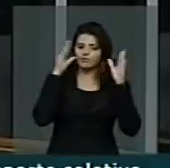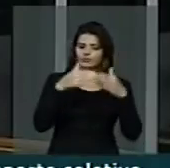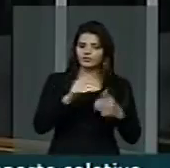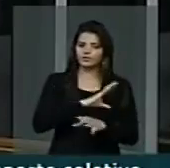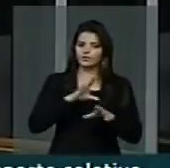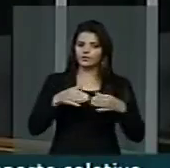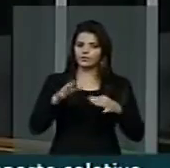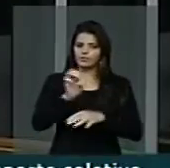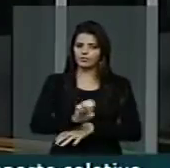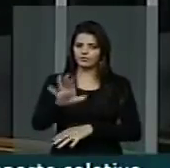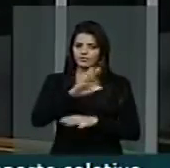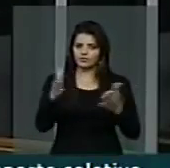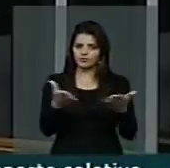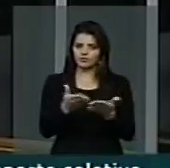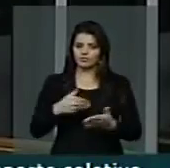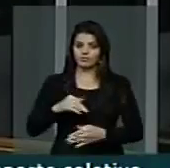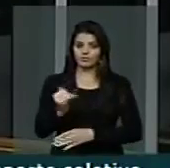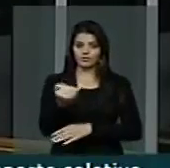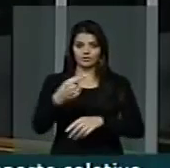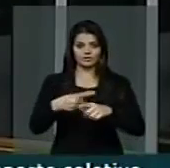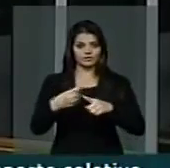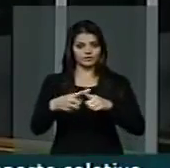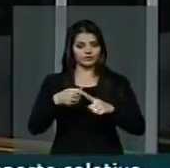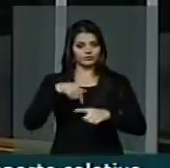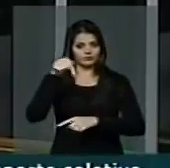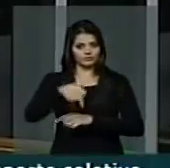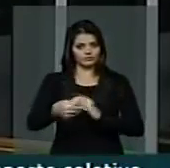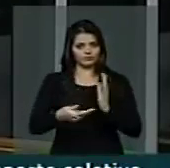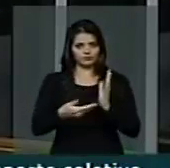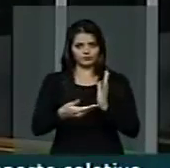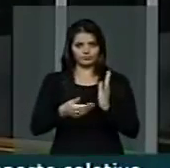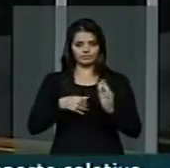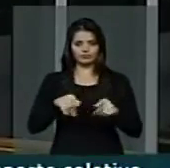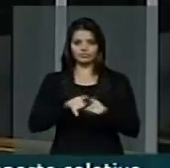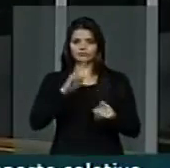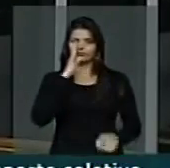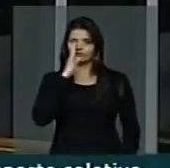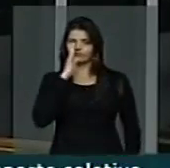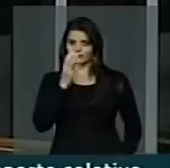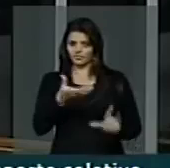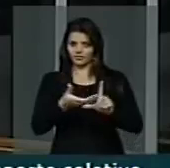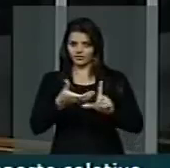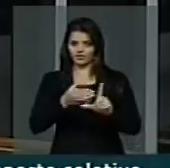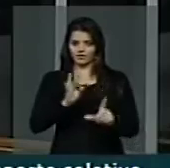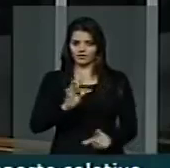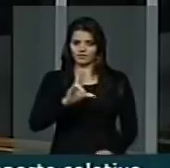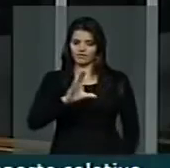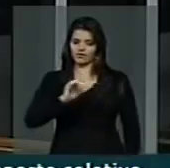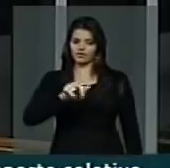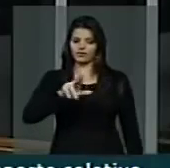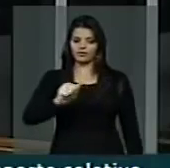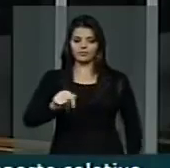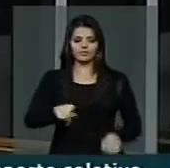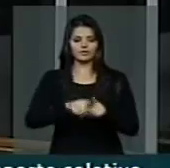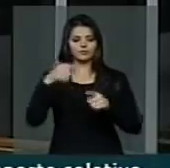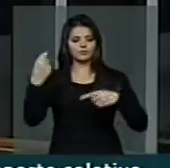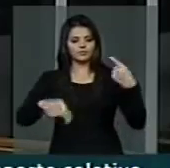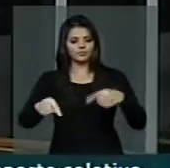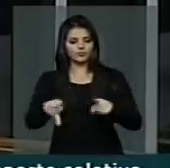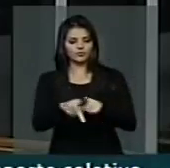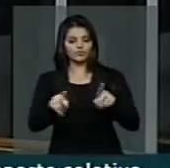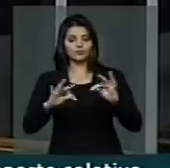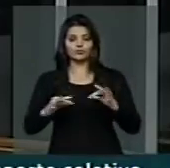comissão geral, oportunidade em que a Câmara dos Deputados, os telespectadores da TV Câmara, a política e